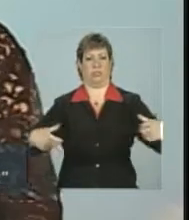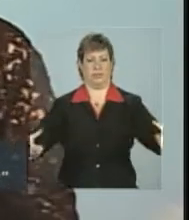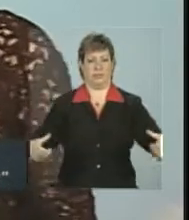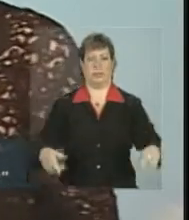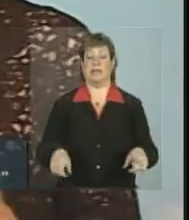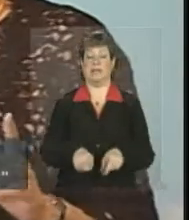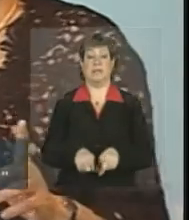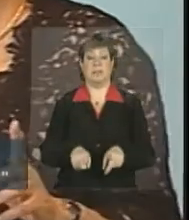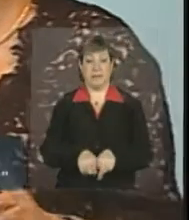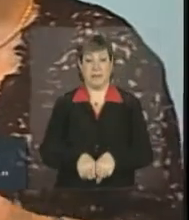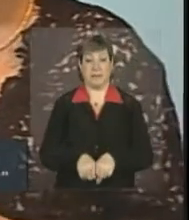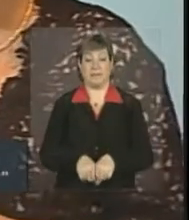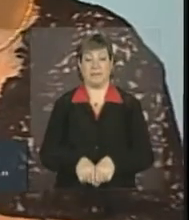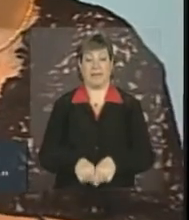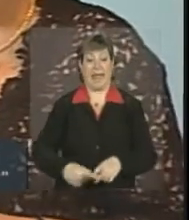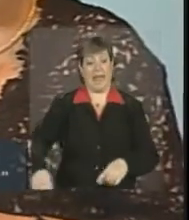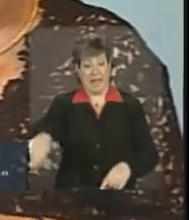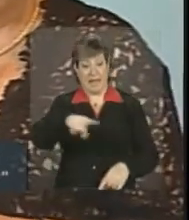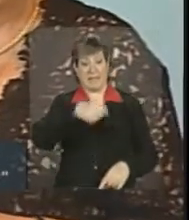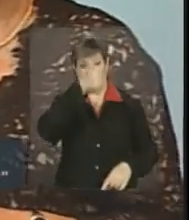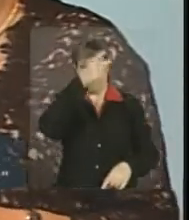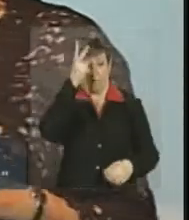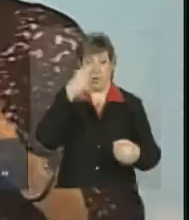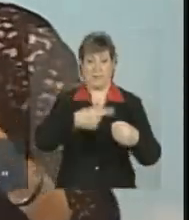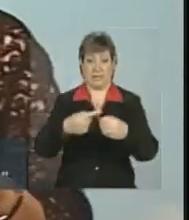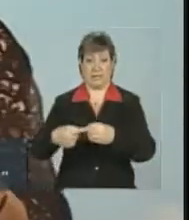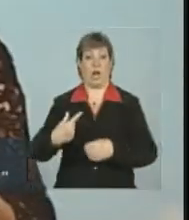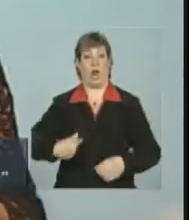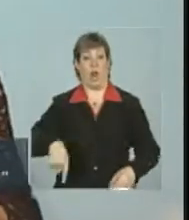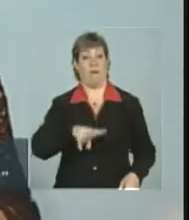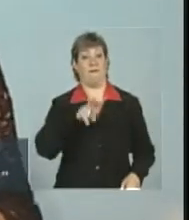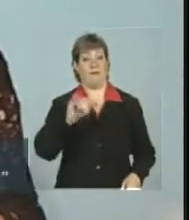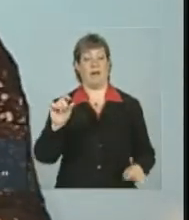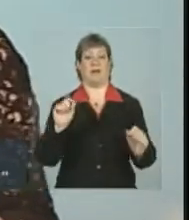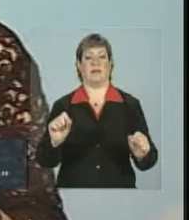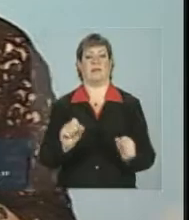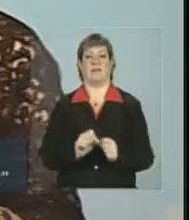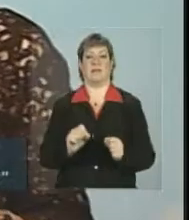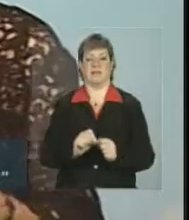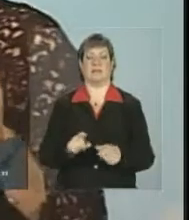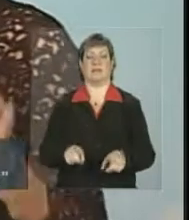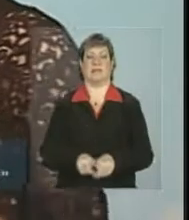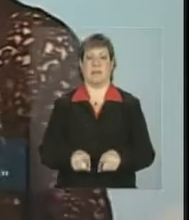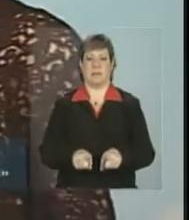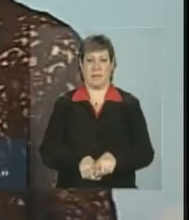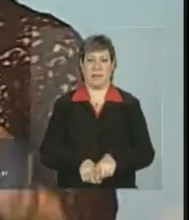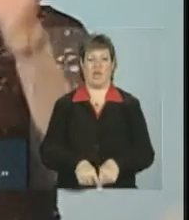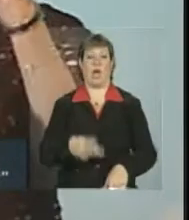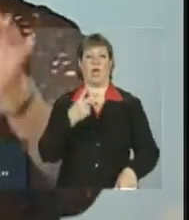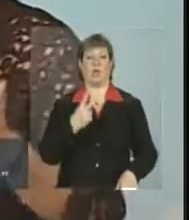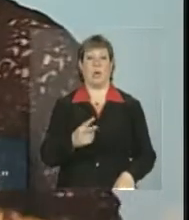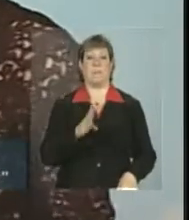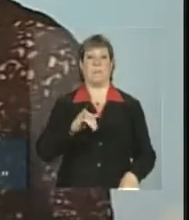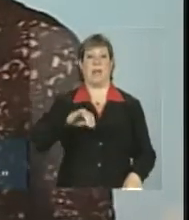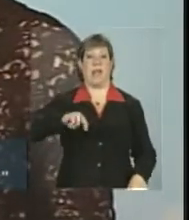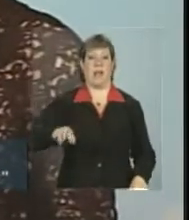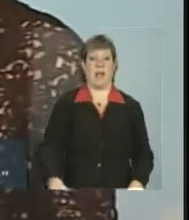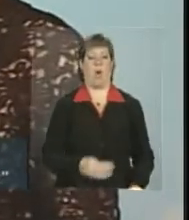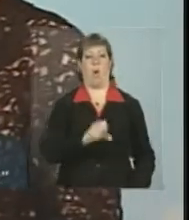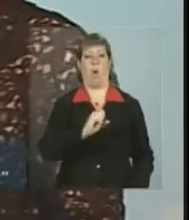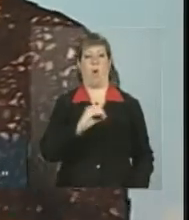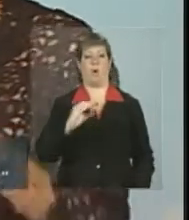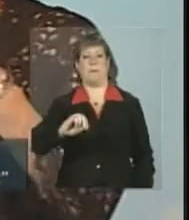Significa que nesses municípios nós vamos despender 2 bilhões e 800